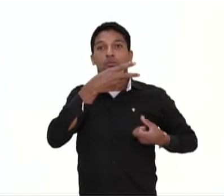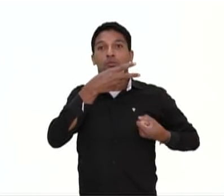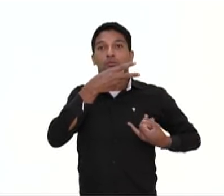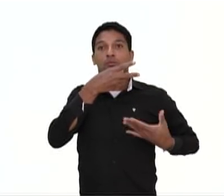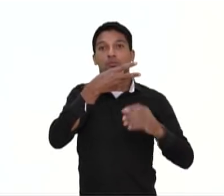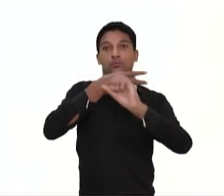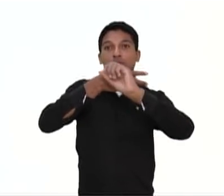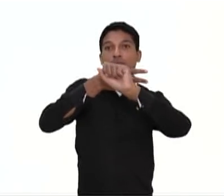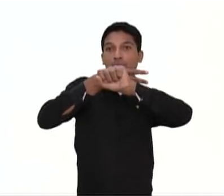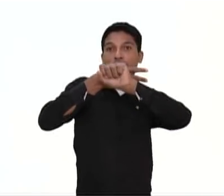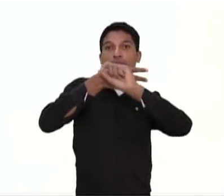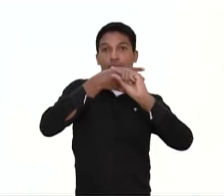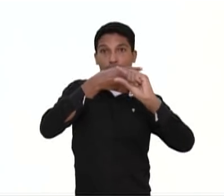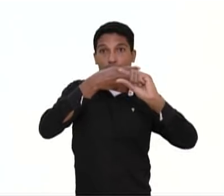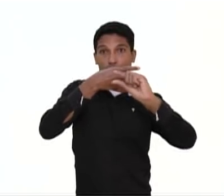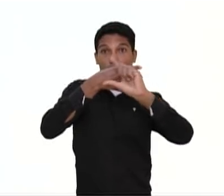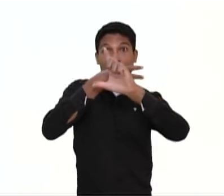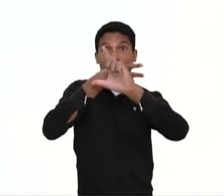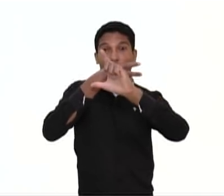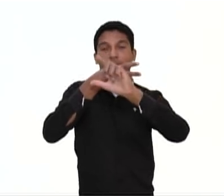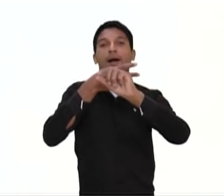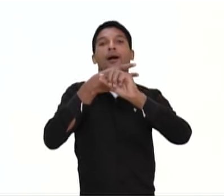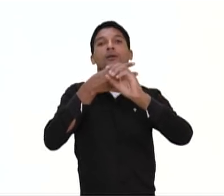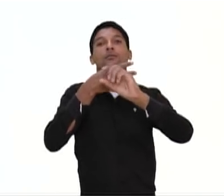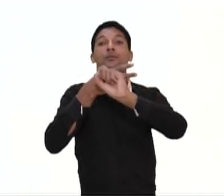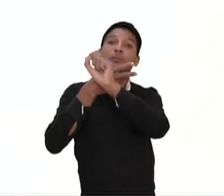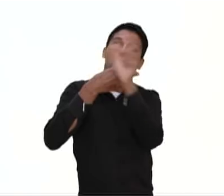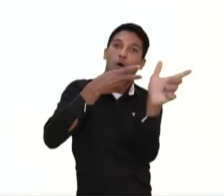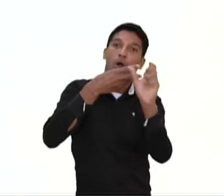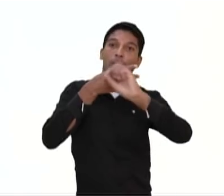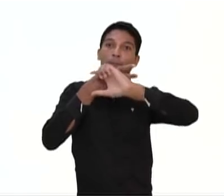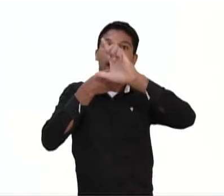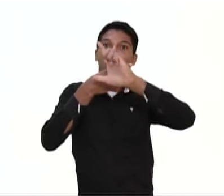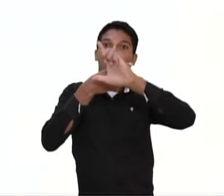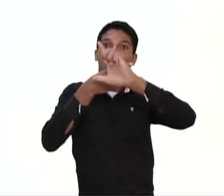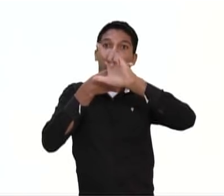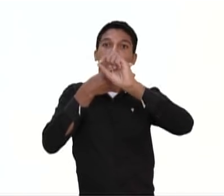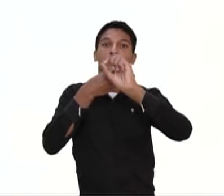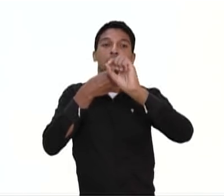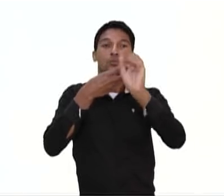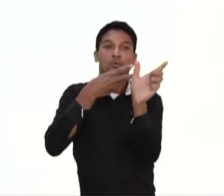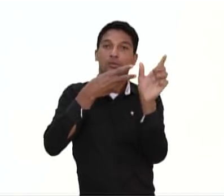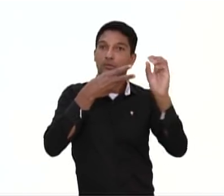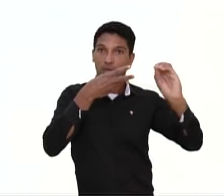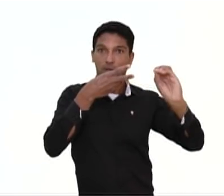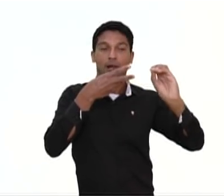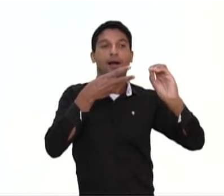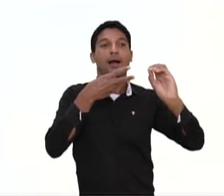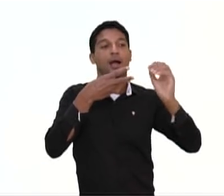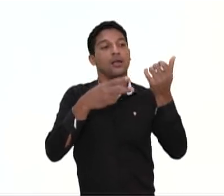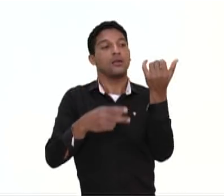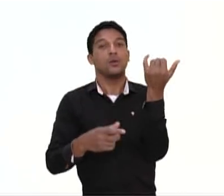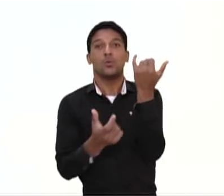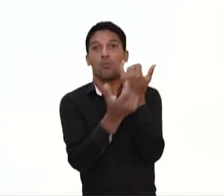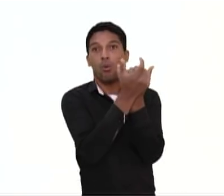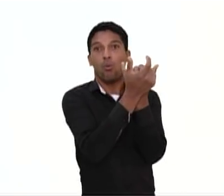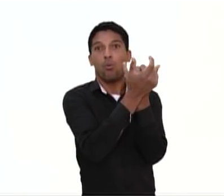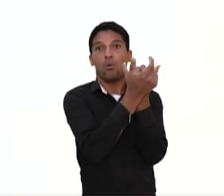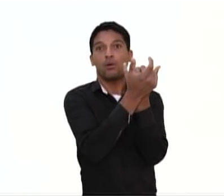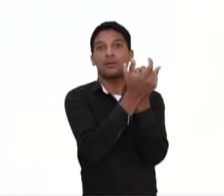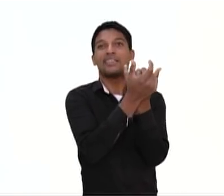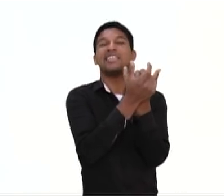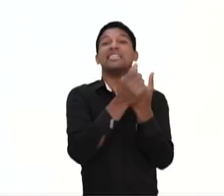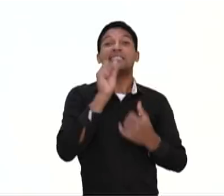interior da curva. Se o meu A é um número negativo, nós dizemos que ele é menor que zero, a parábola tem concavidade voltada